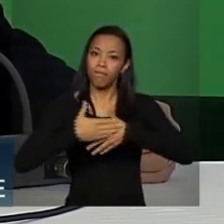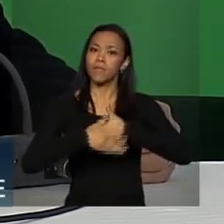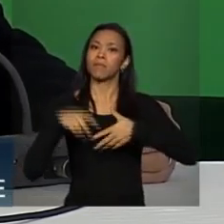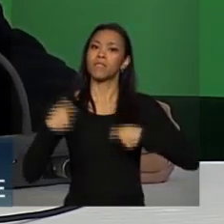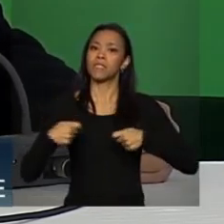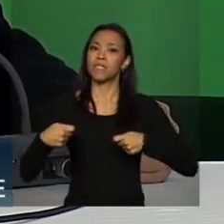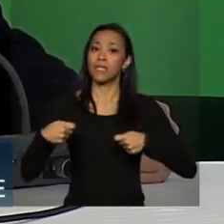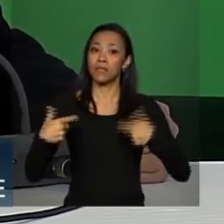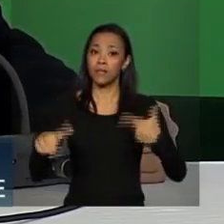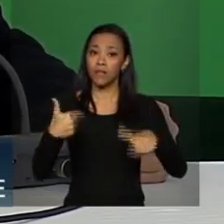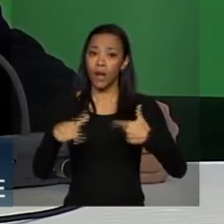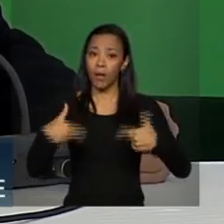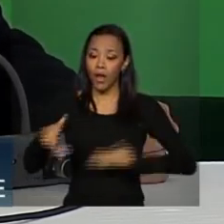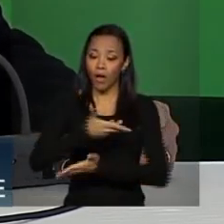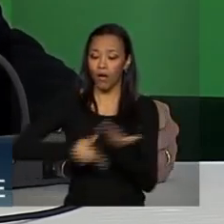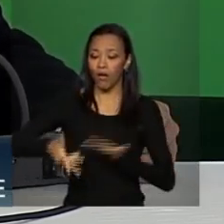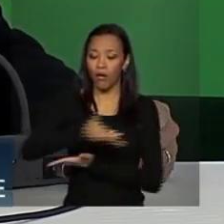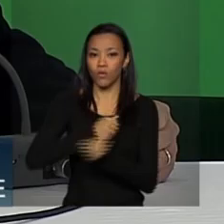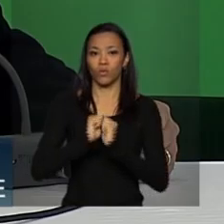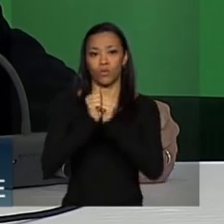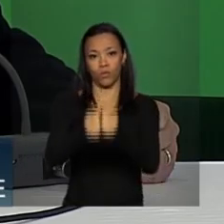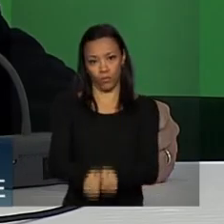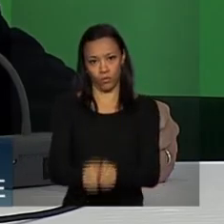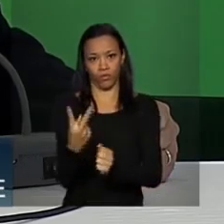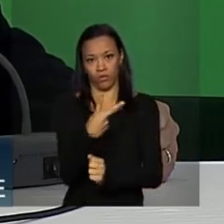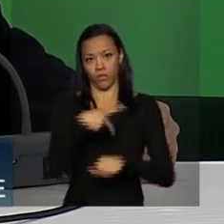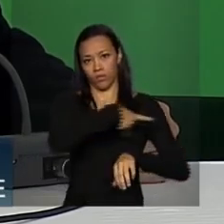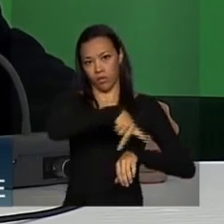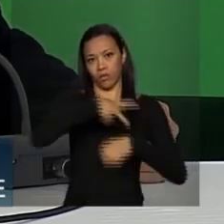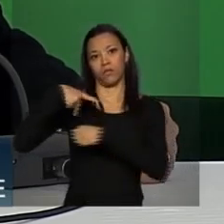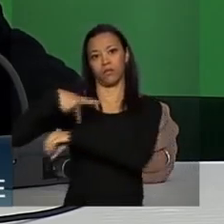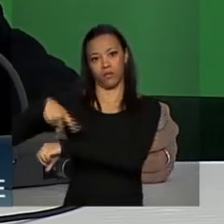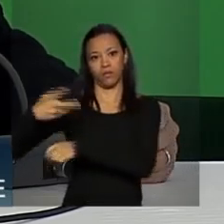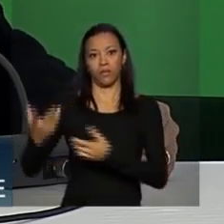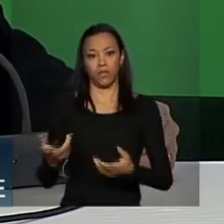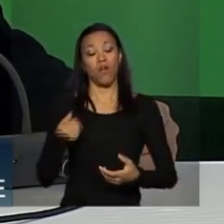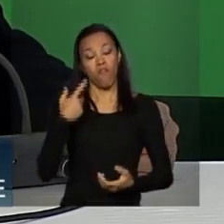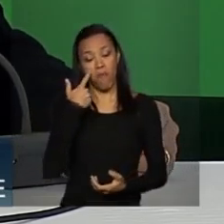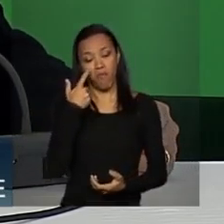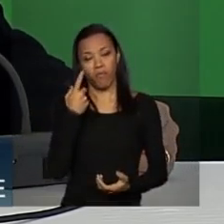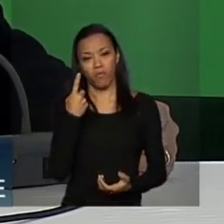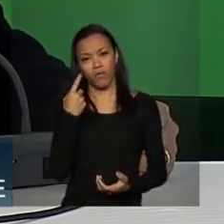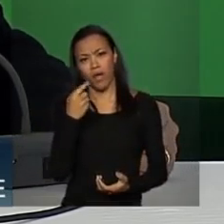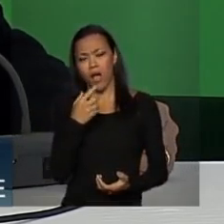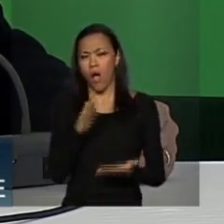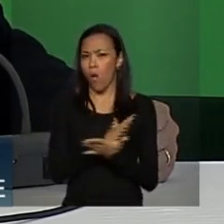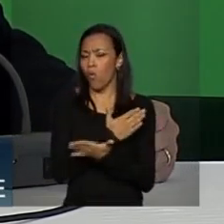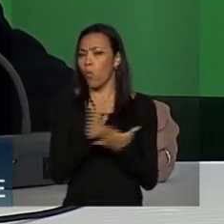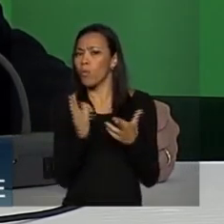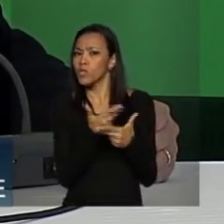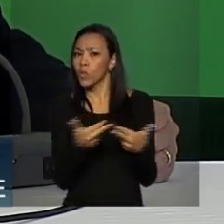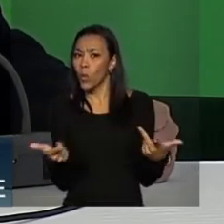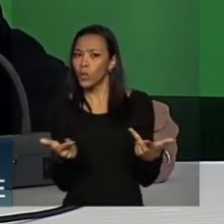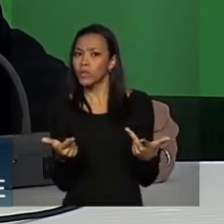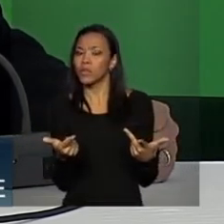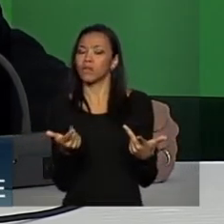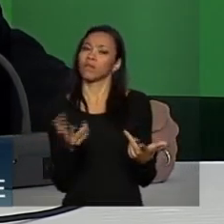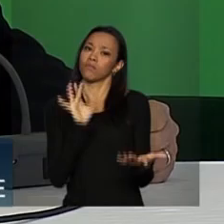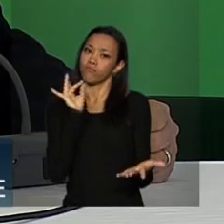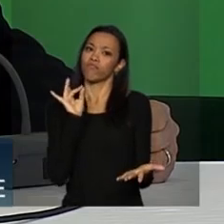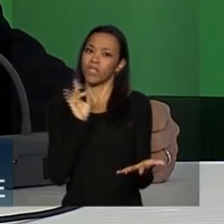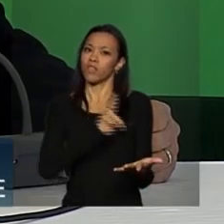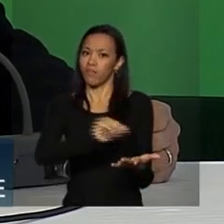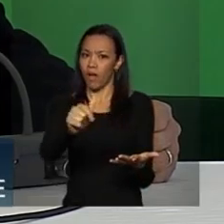né? E a ideia dessa visita é justamente isso, quer dizer, nós vamos ver na visita já algumas coisas concretas que